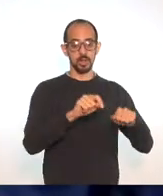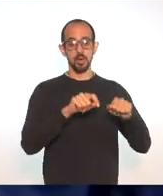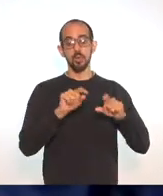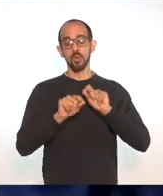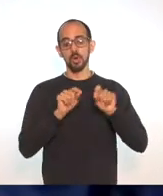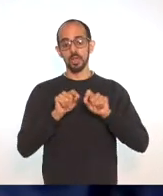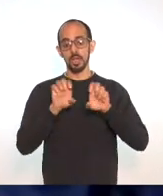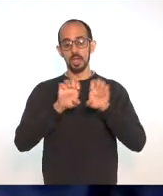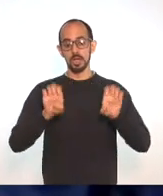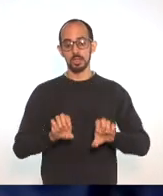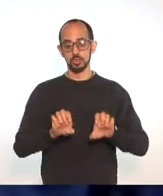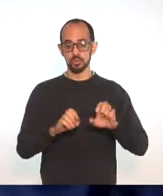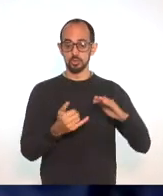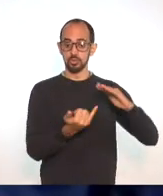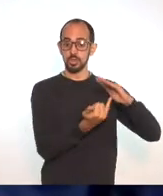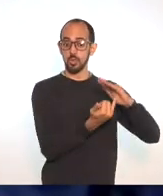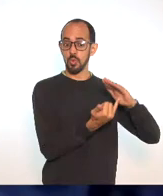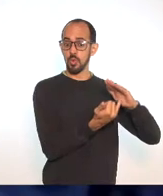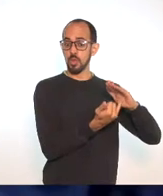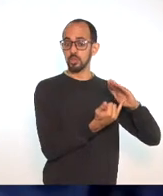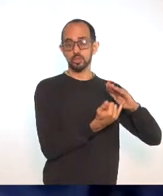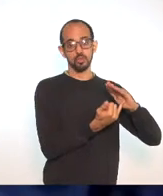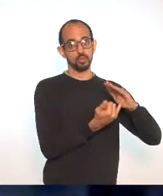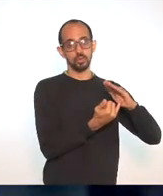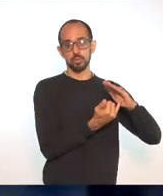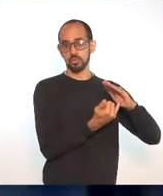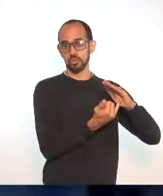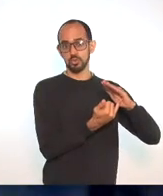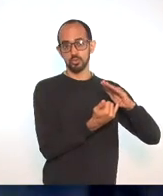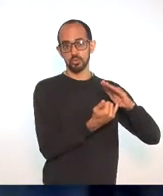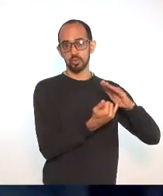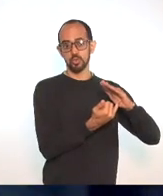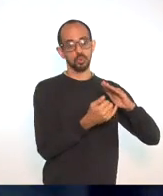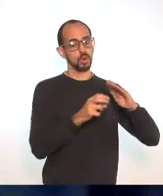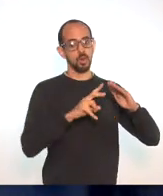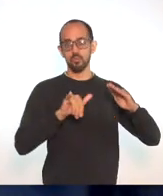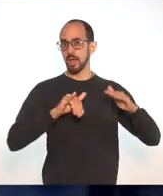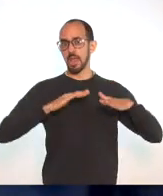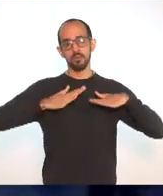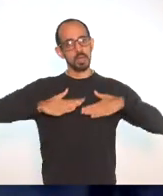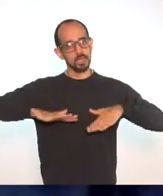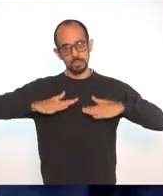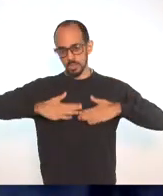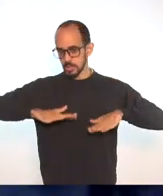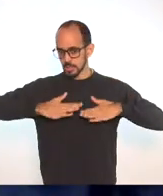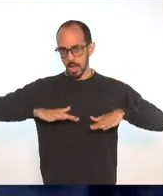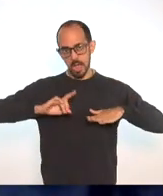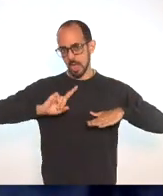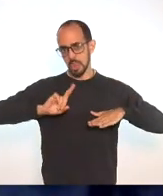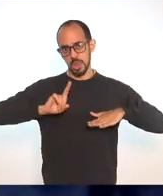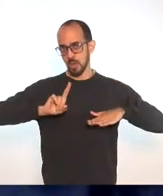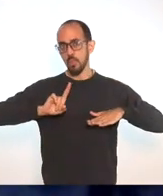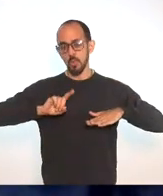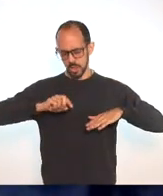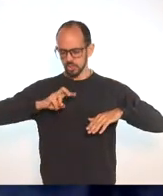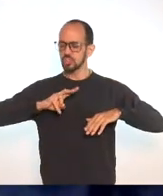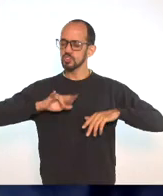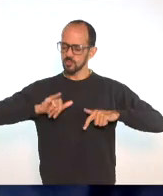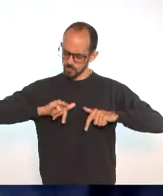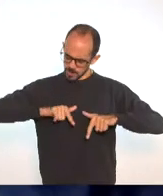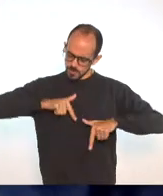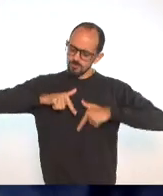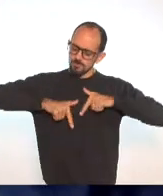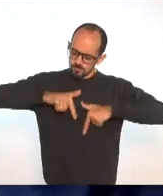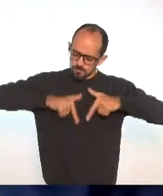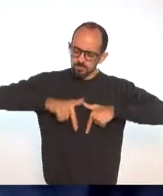ou em Santo Rio metrópoles não vai descansar e vai se desdobrar em